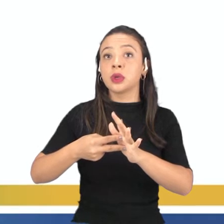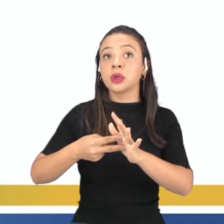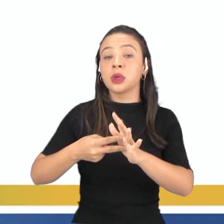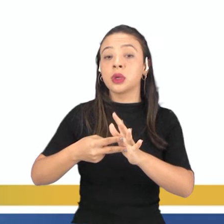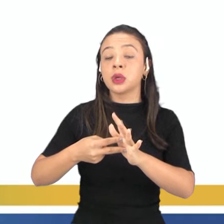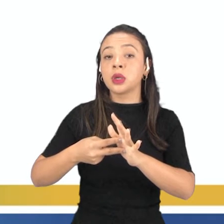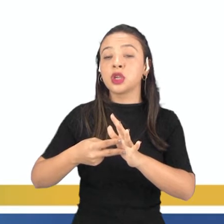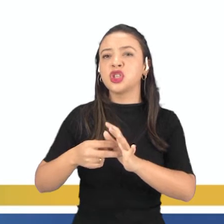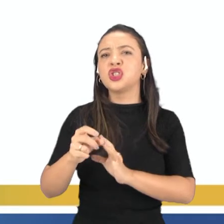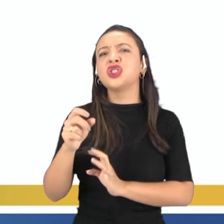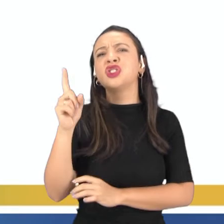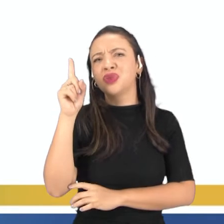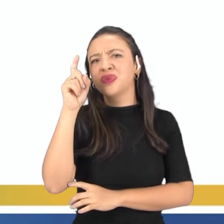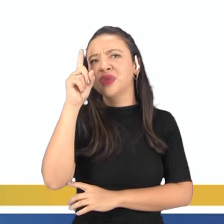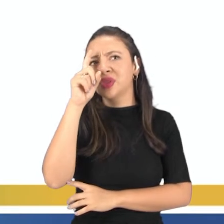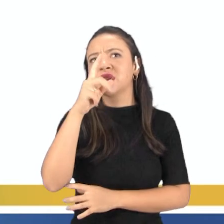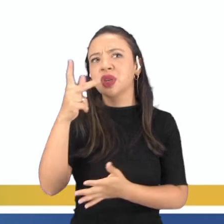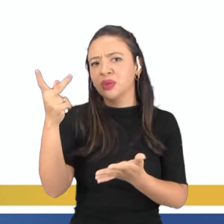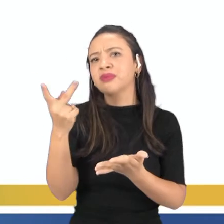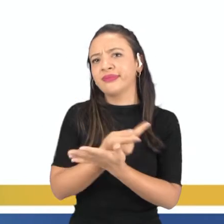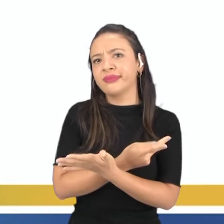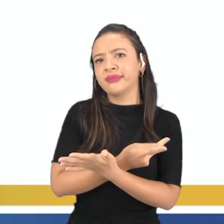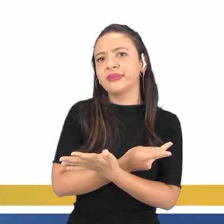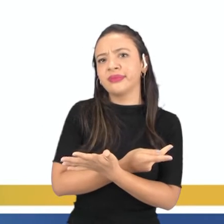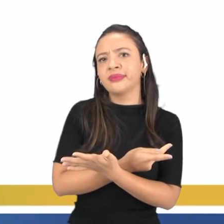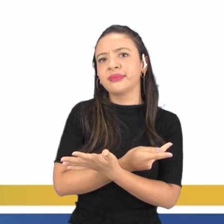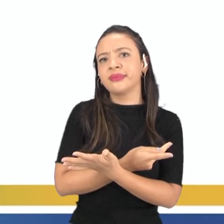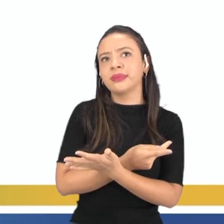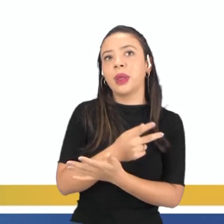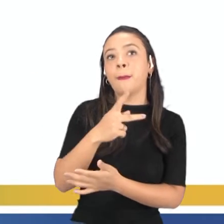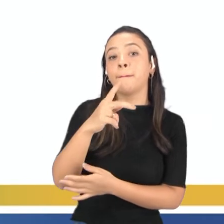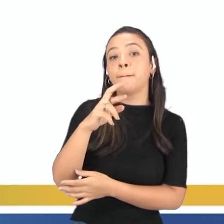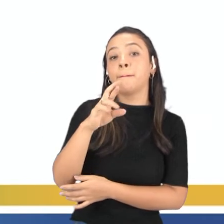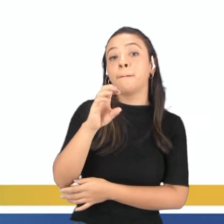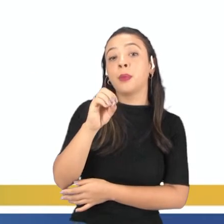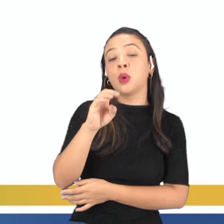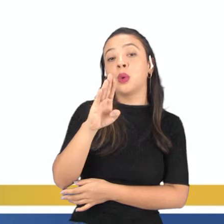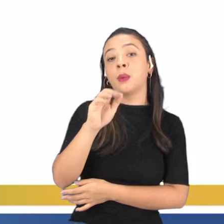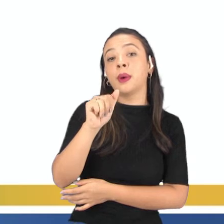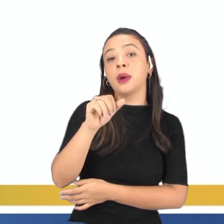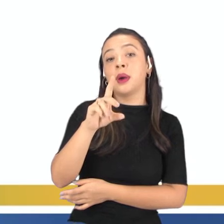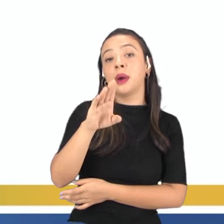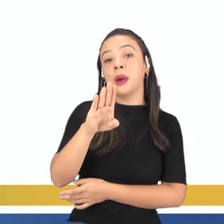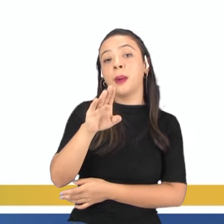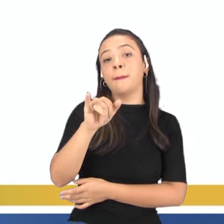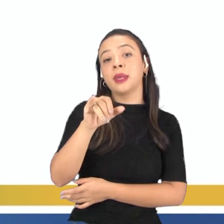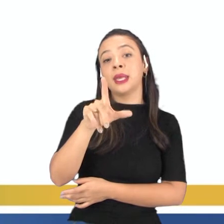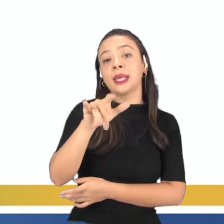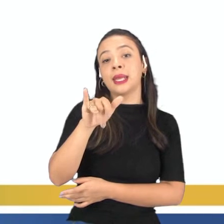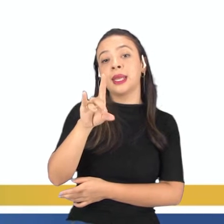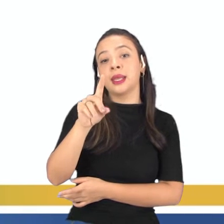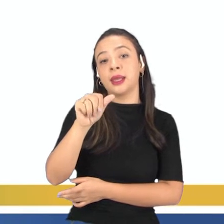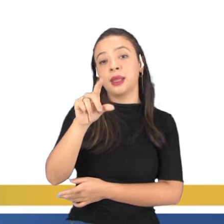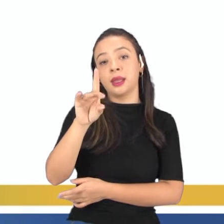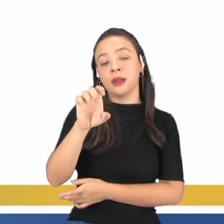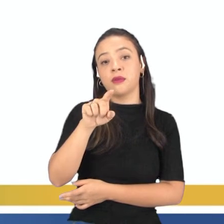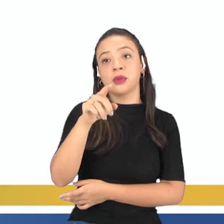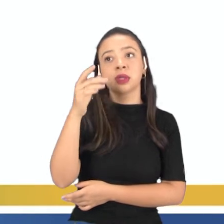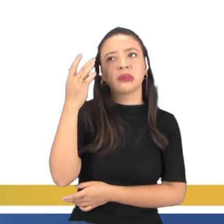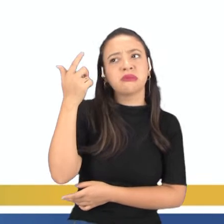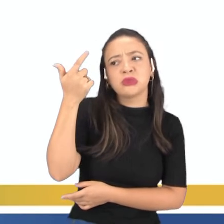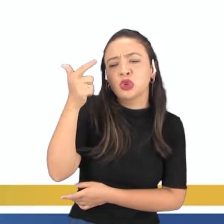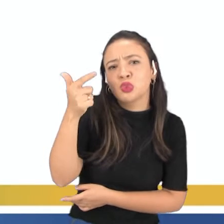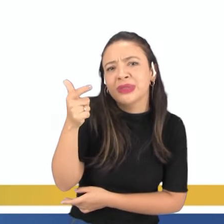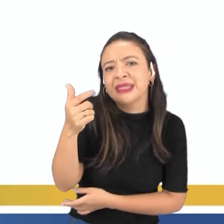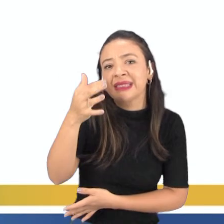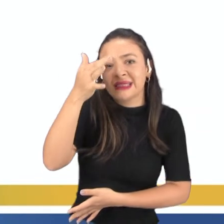probabilidade de que algo aconteça. Ainda falando sobre aquelas probabilidades, a gente vai usar o might quando você não tem tanta certeza assim de que isso